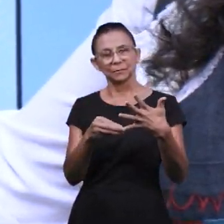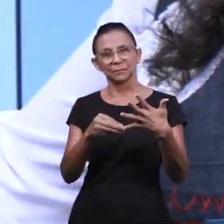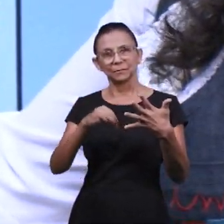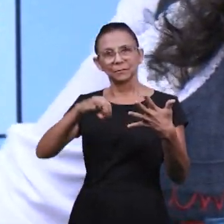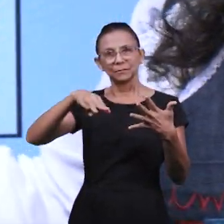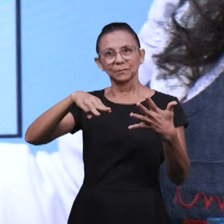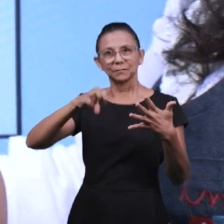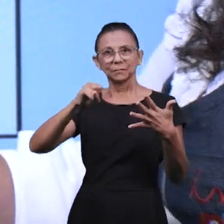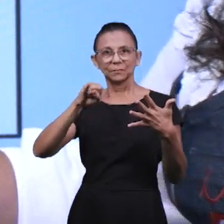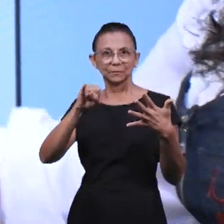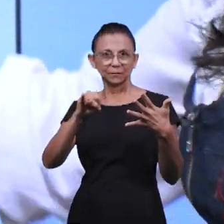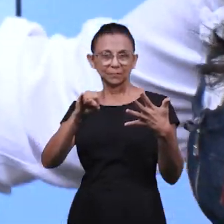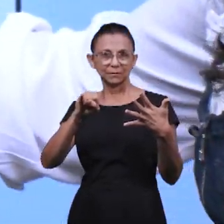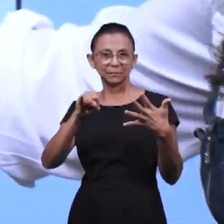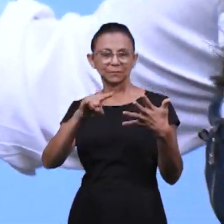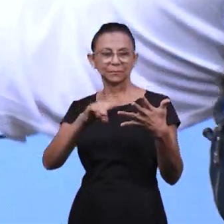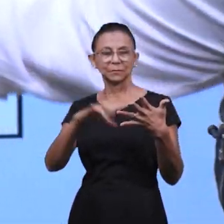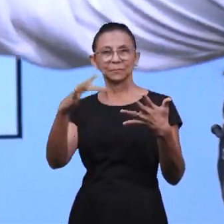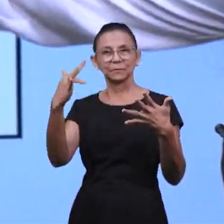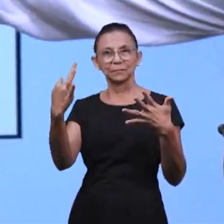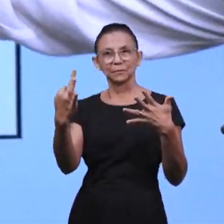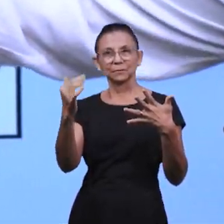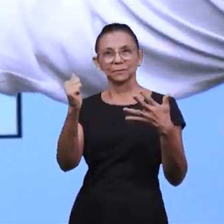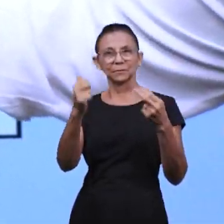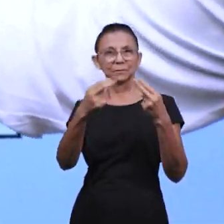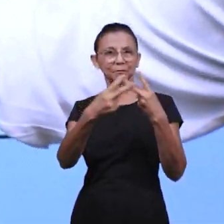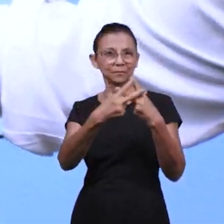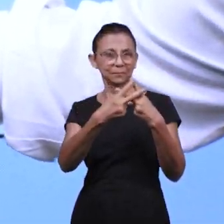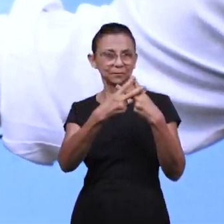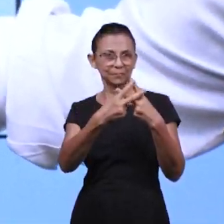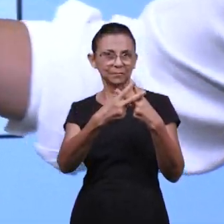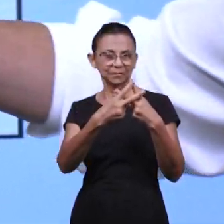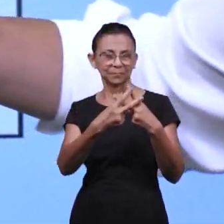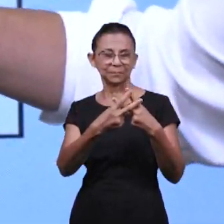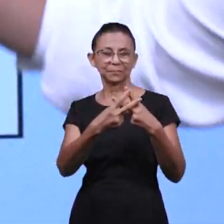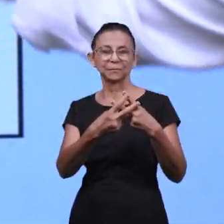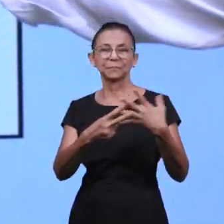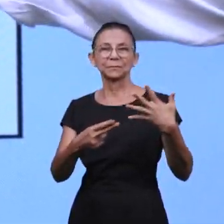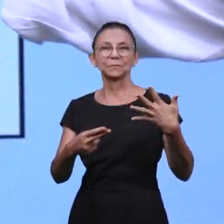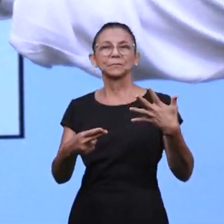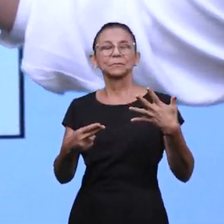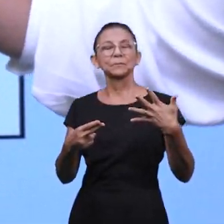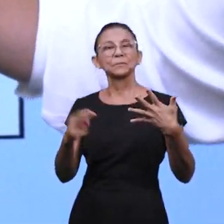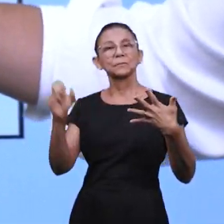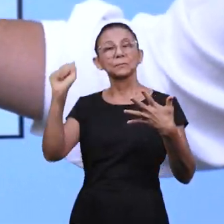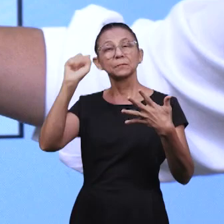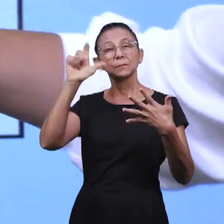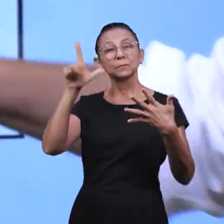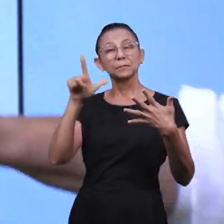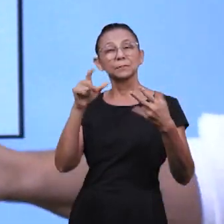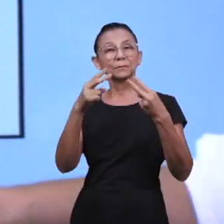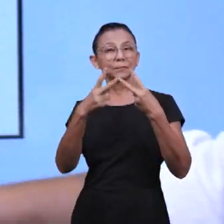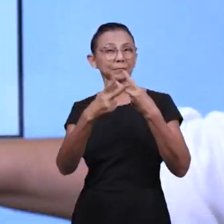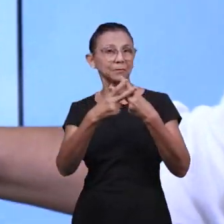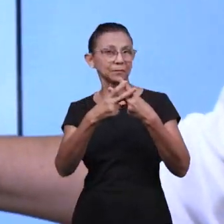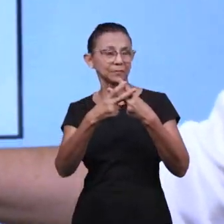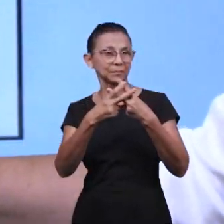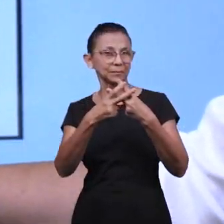Mi natural, Fá sustenido, que é a tecla preta, Sol